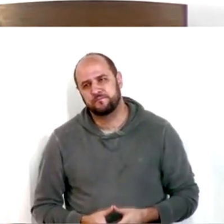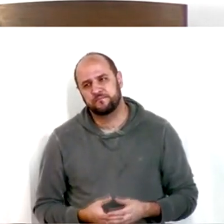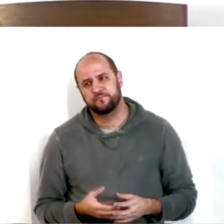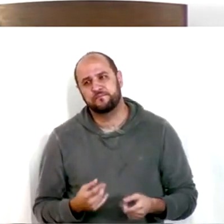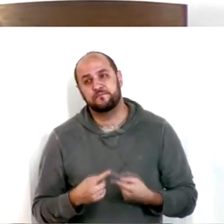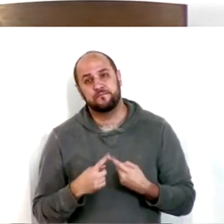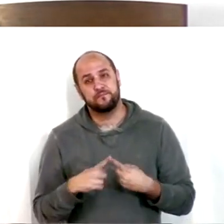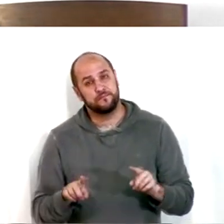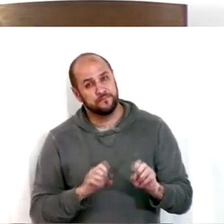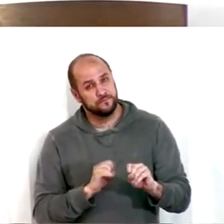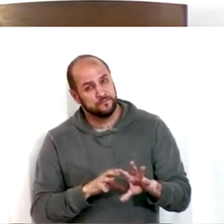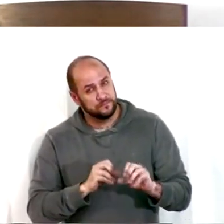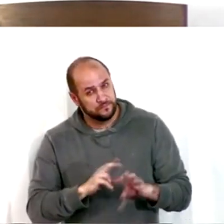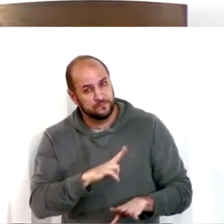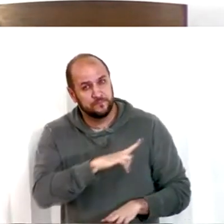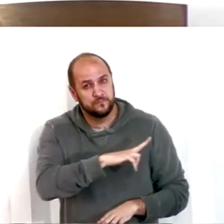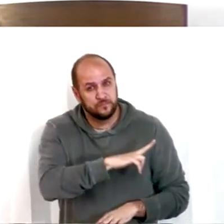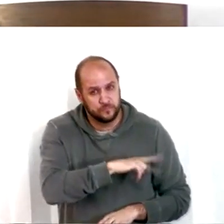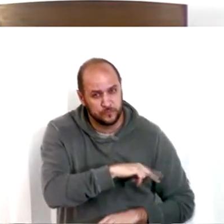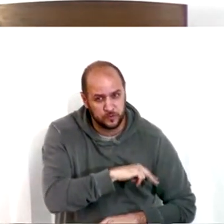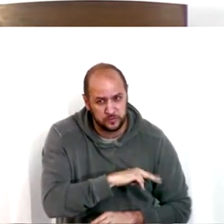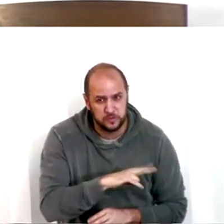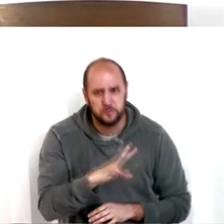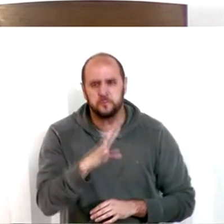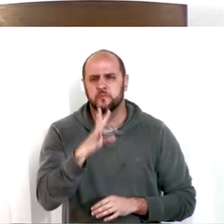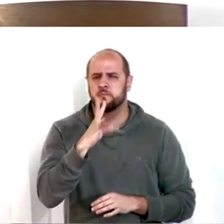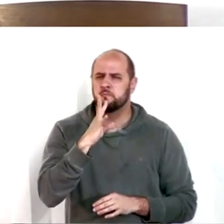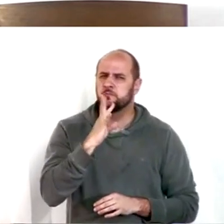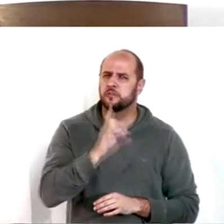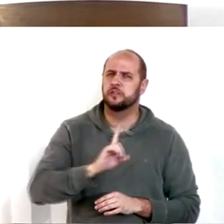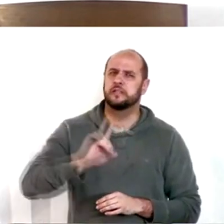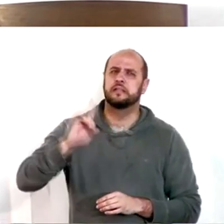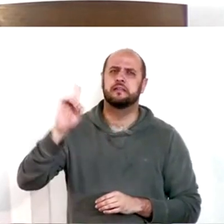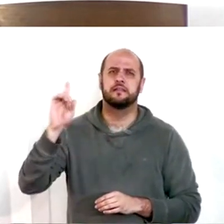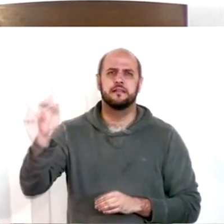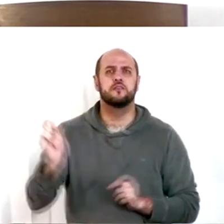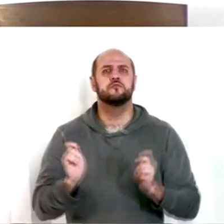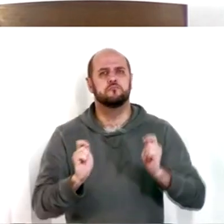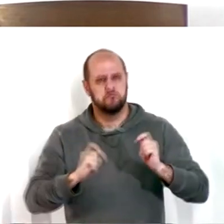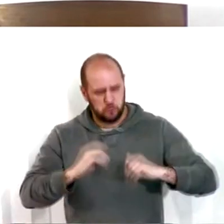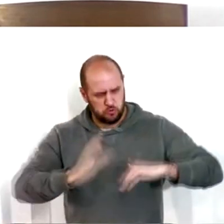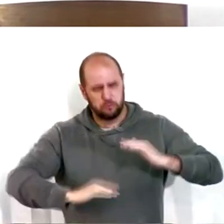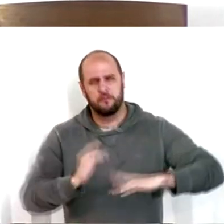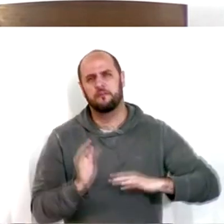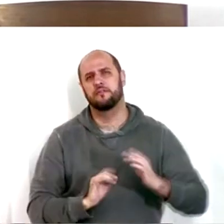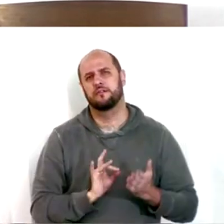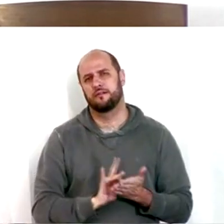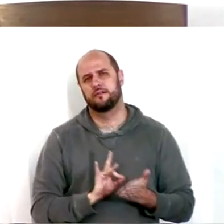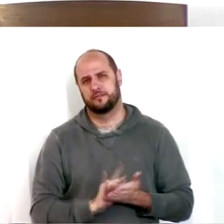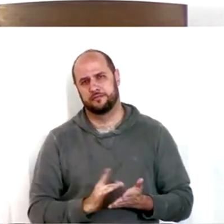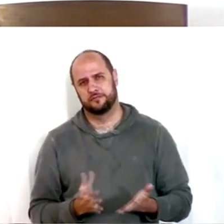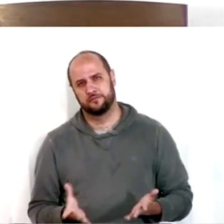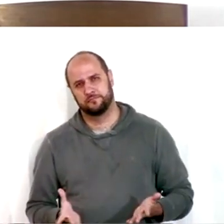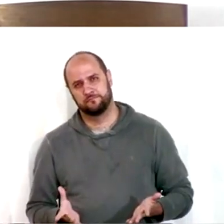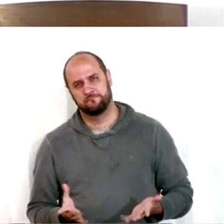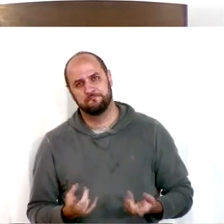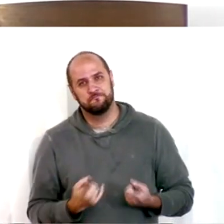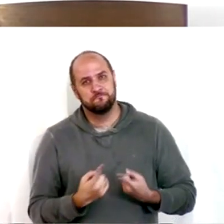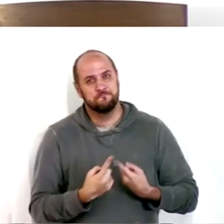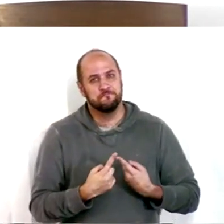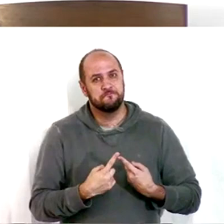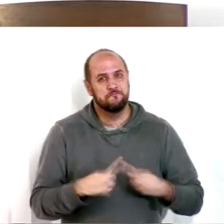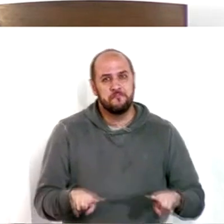Mais um ensino, Noemi reconheceu o que Deus poderia estar fazendo, mas ela não